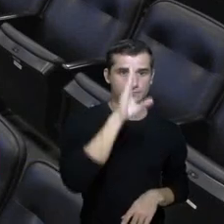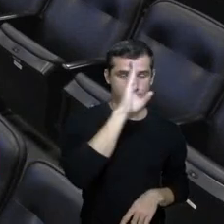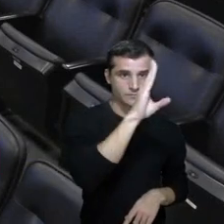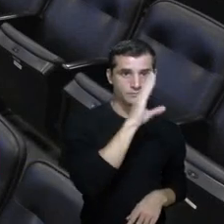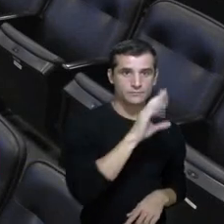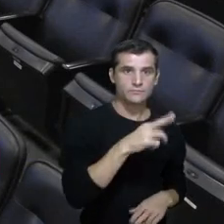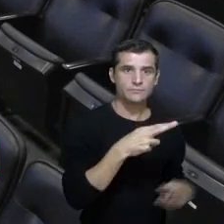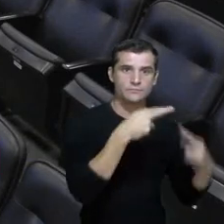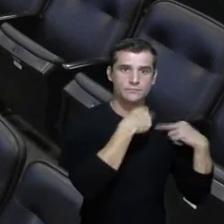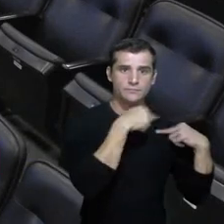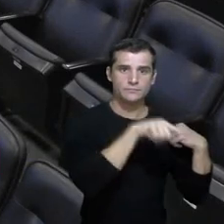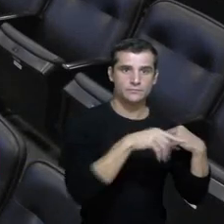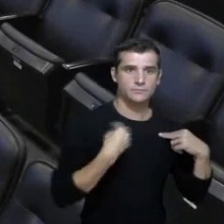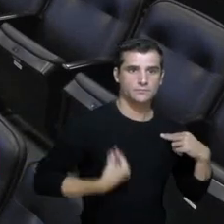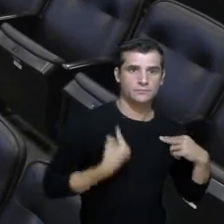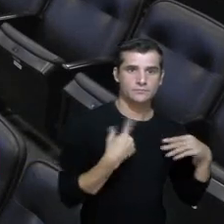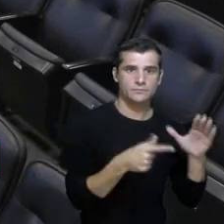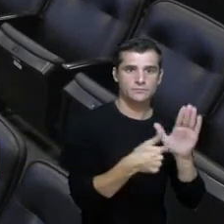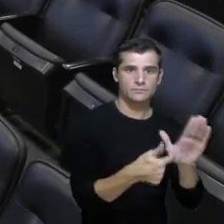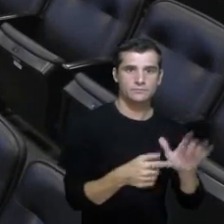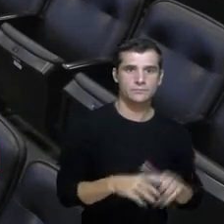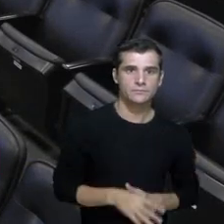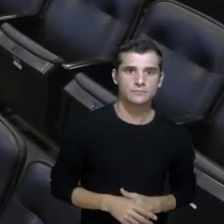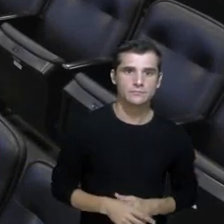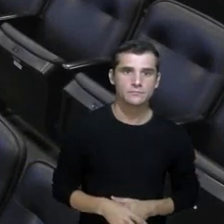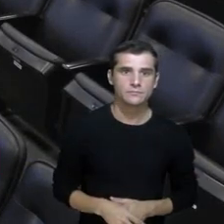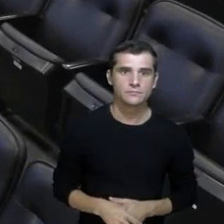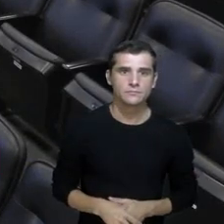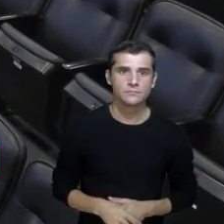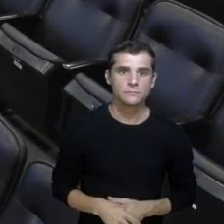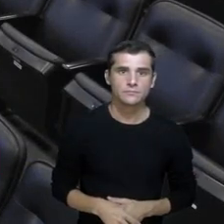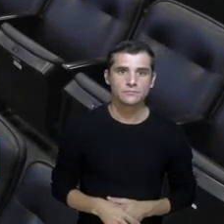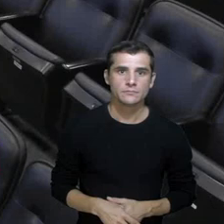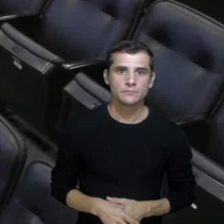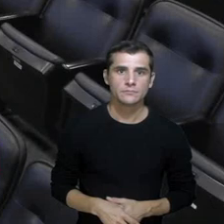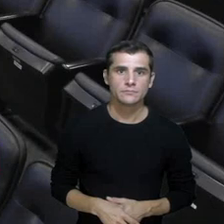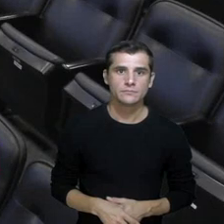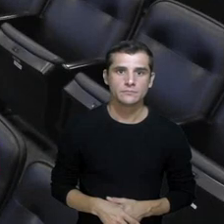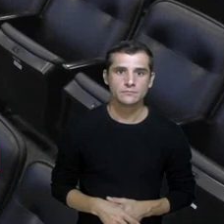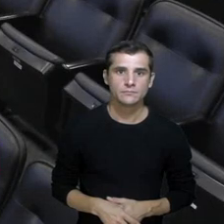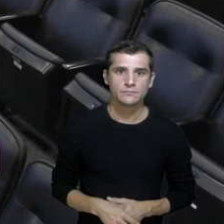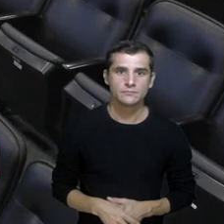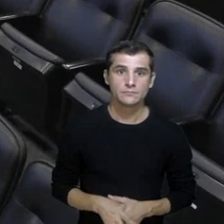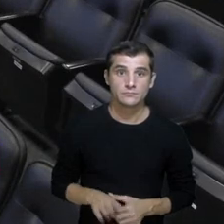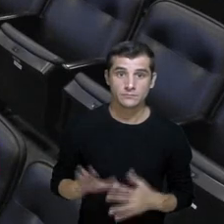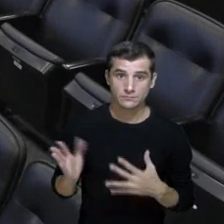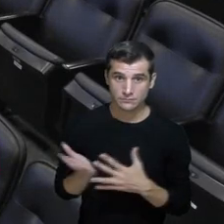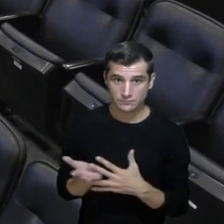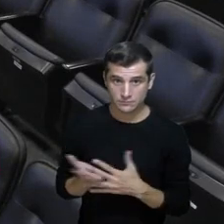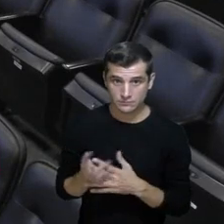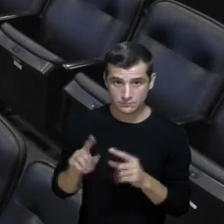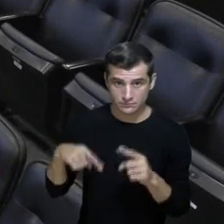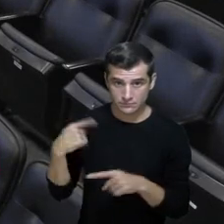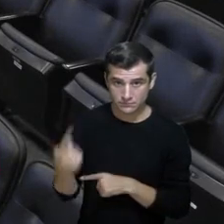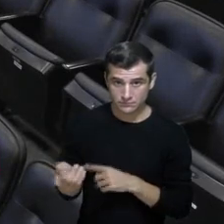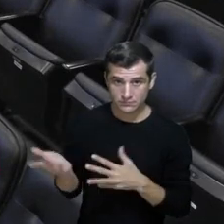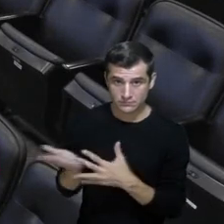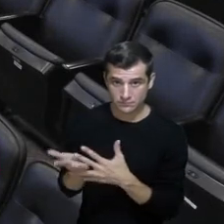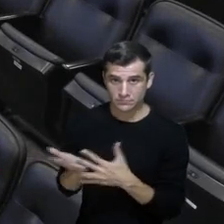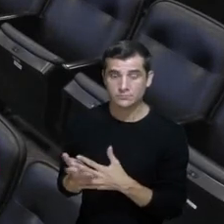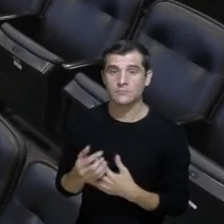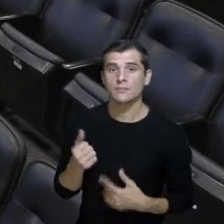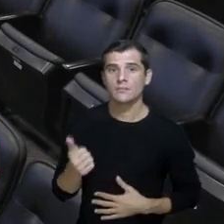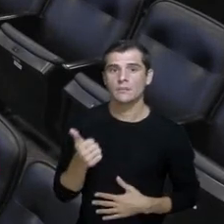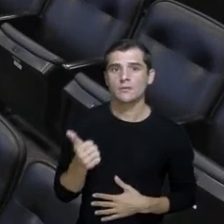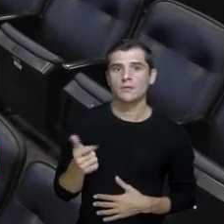por intervalo não sei não depois né depois dela a gente faz o intervalo Pode